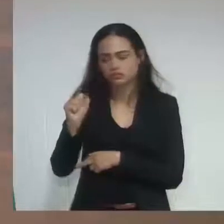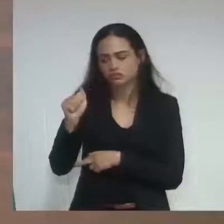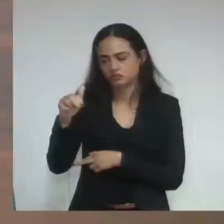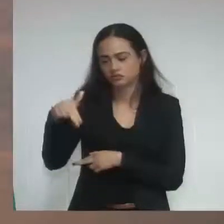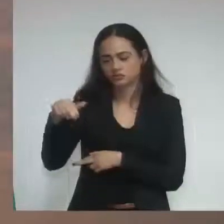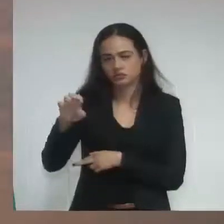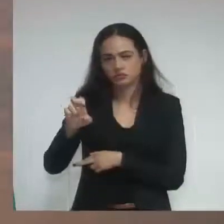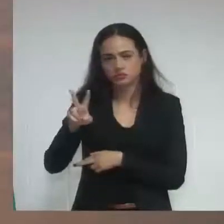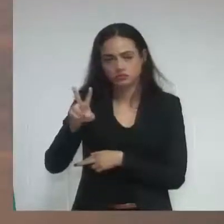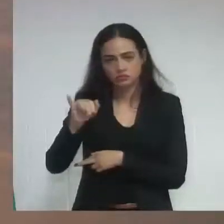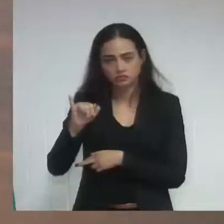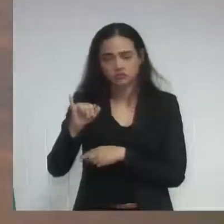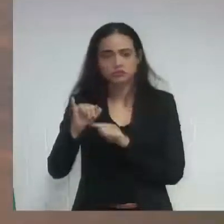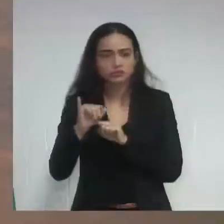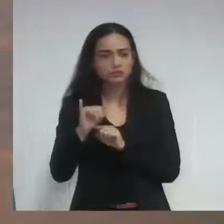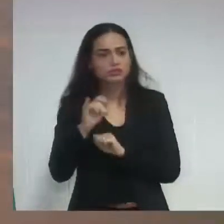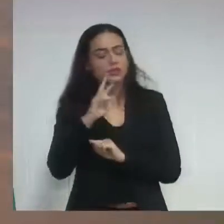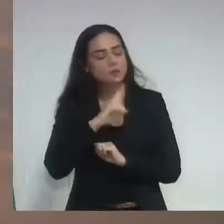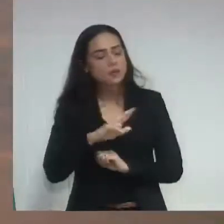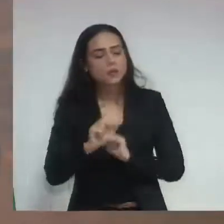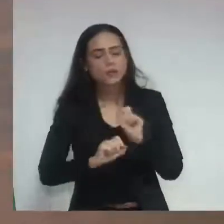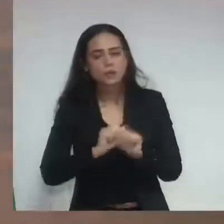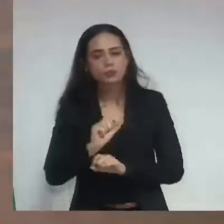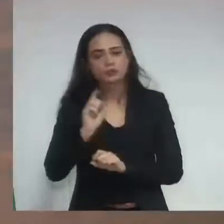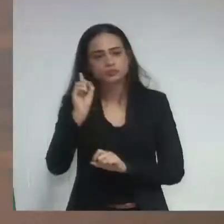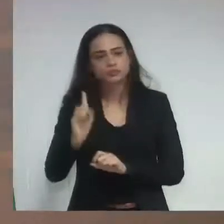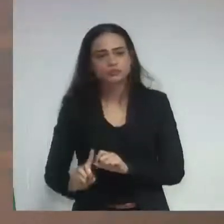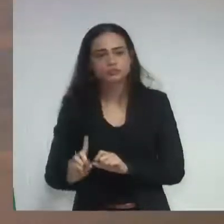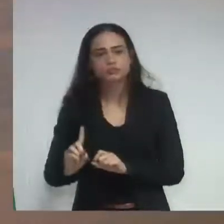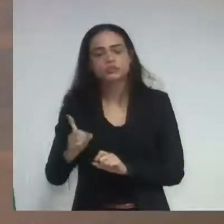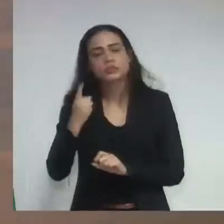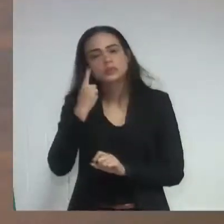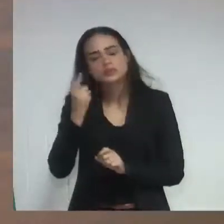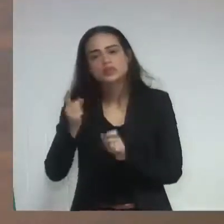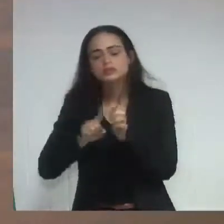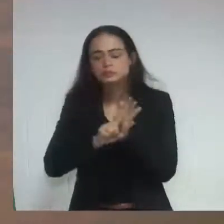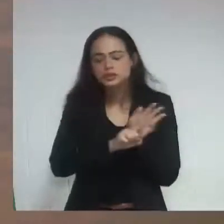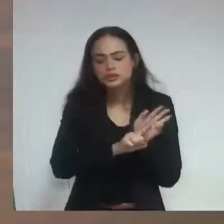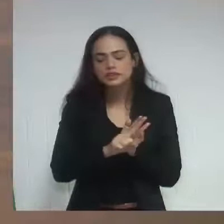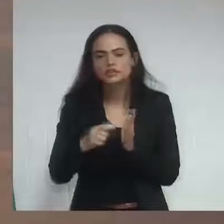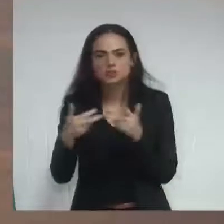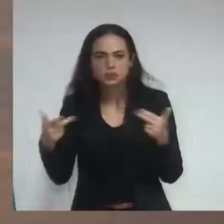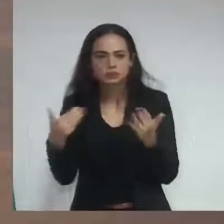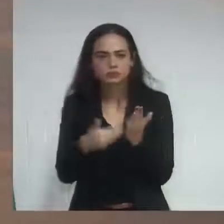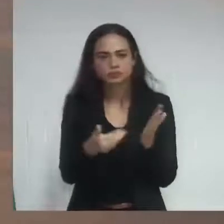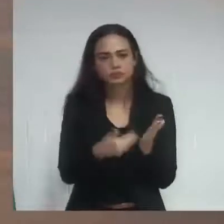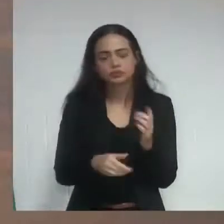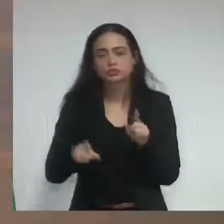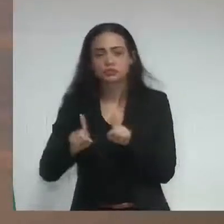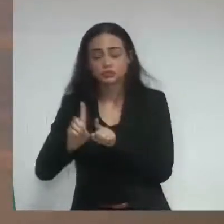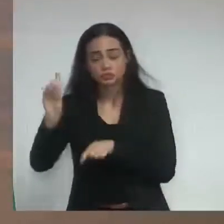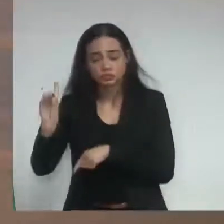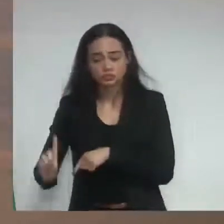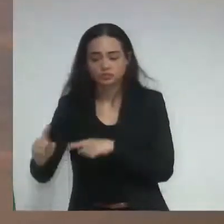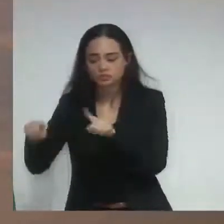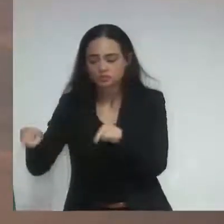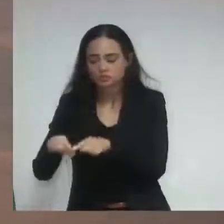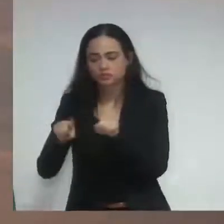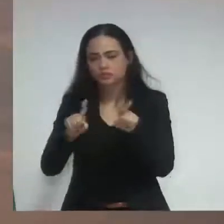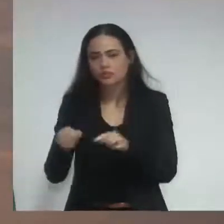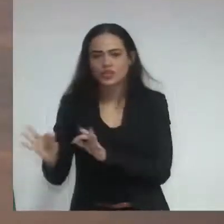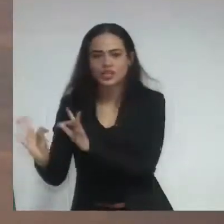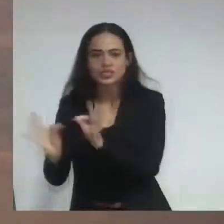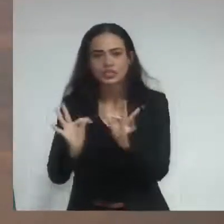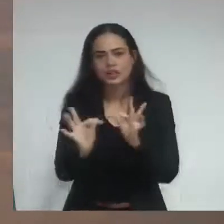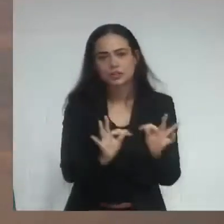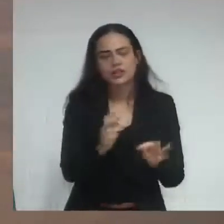E a Sanebave fala que os diretores de perdas e os diretores das estações de tratamento não foram